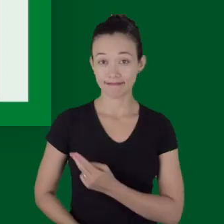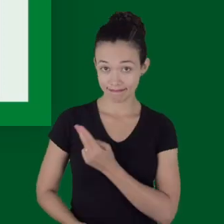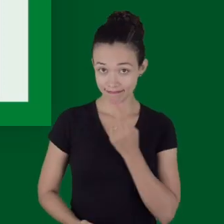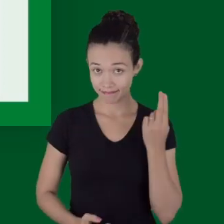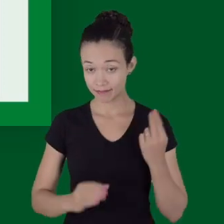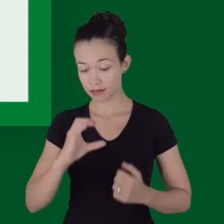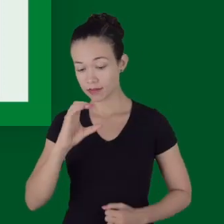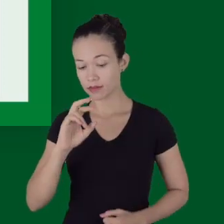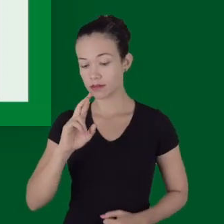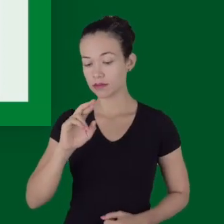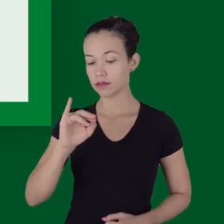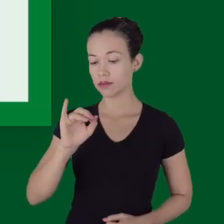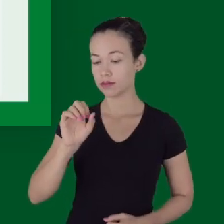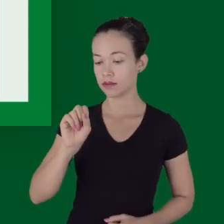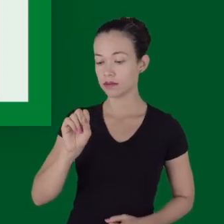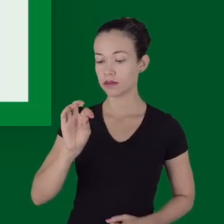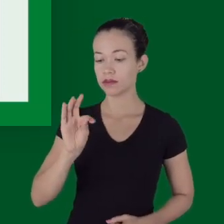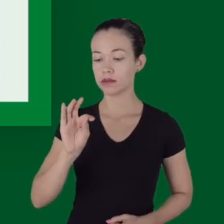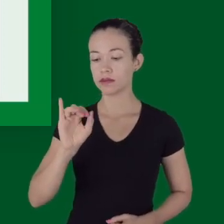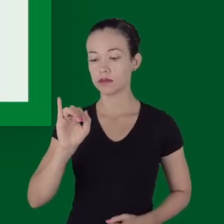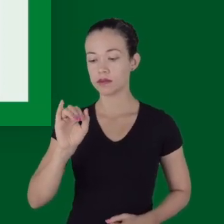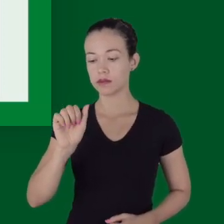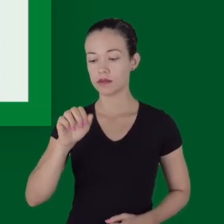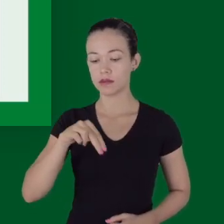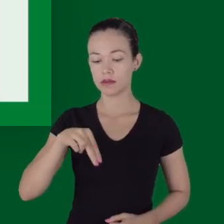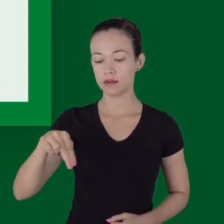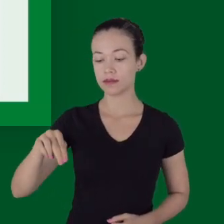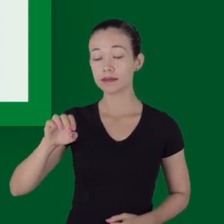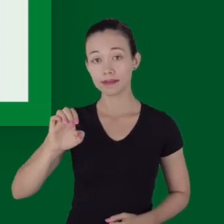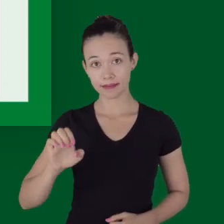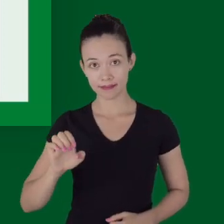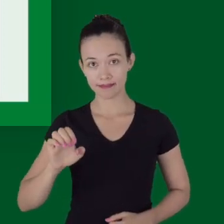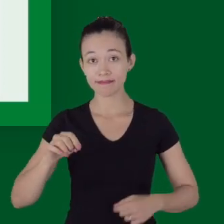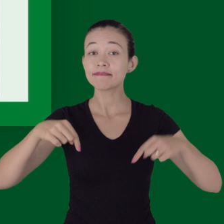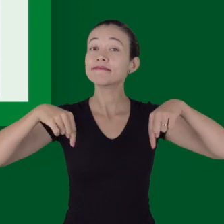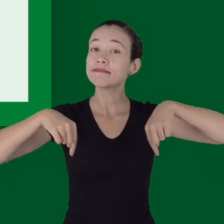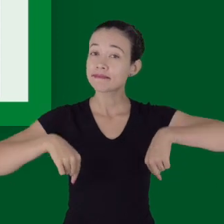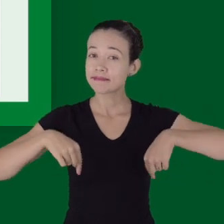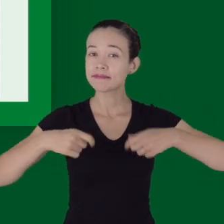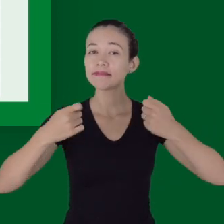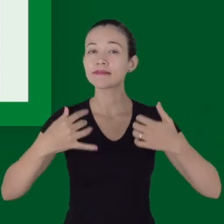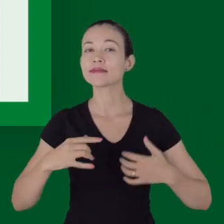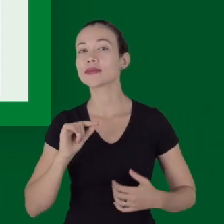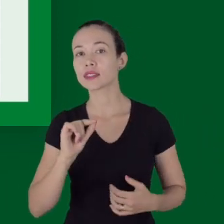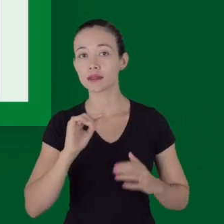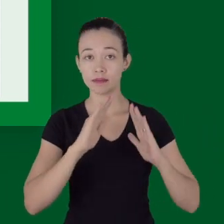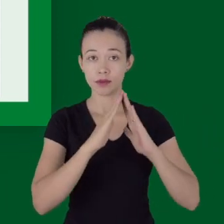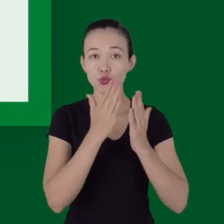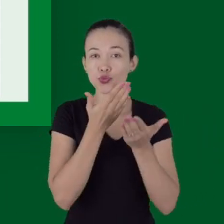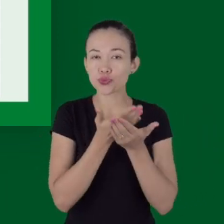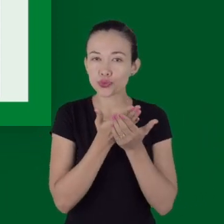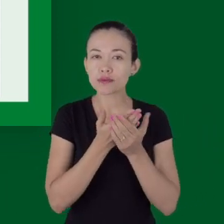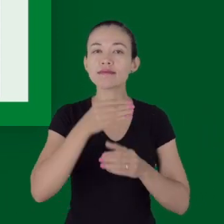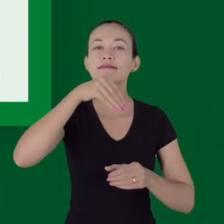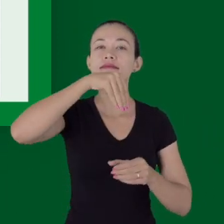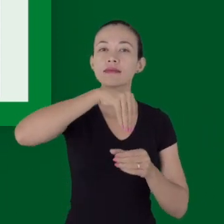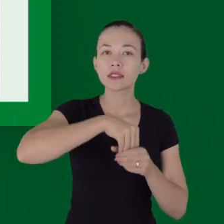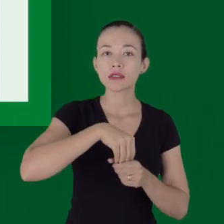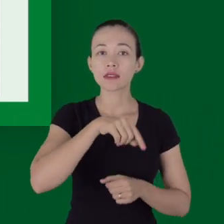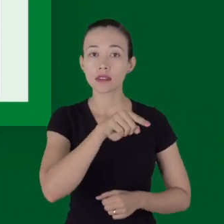Meu nome é Cristiane, vou falar hoje para vocês sobre o plano de cuidado do diabetes na escola. Eu sou